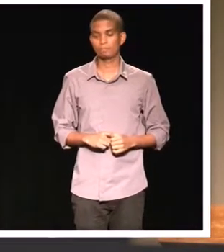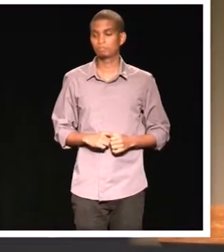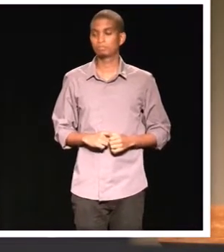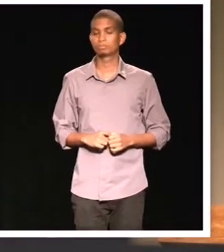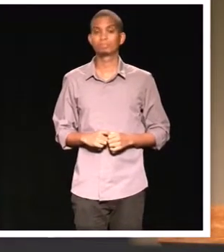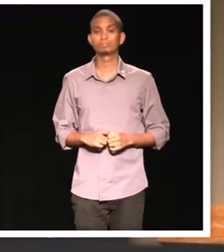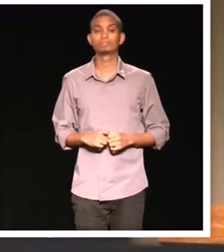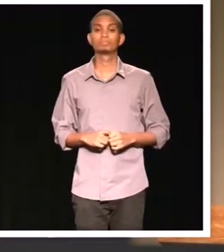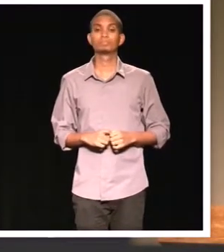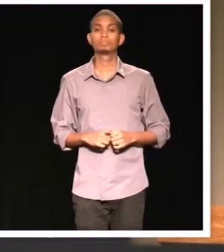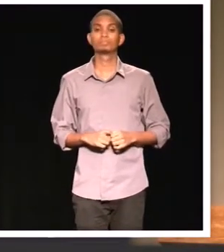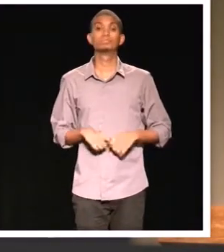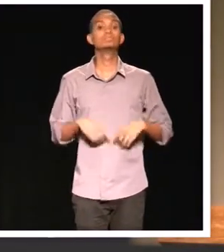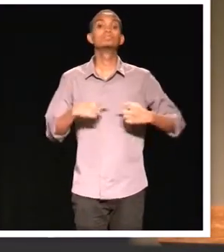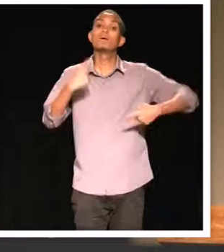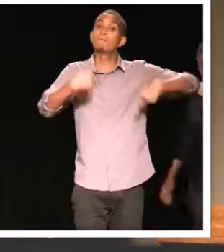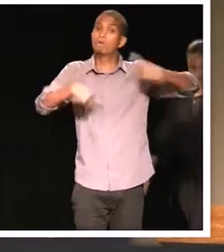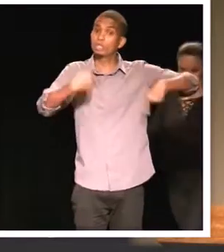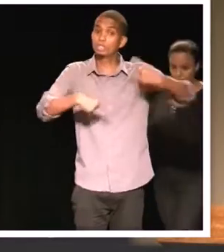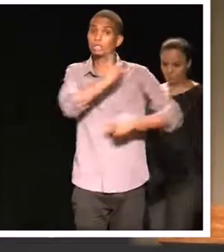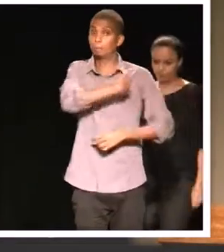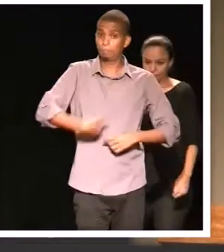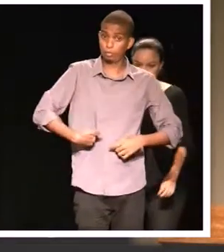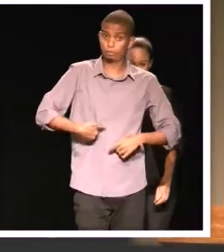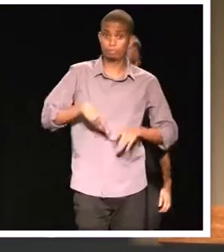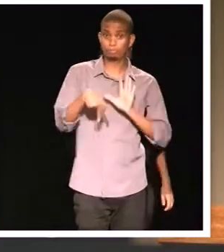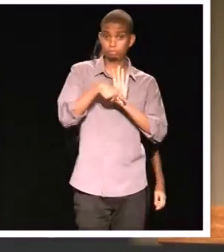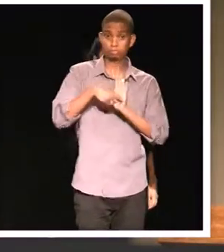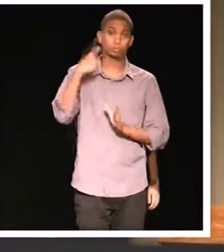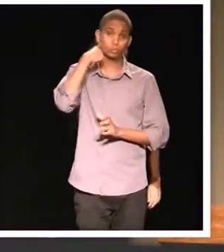As políticas públicas para os surdos, além do mais,